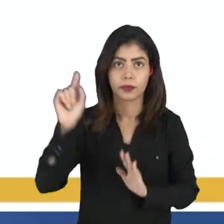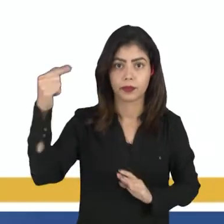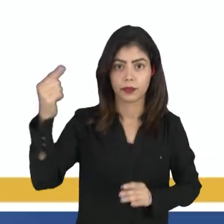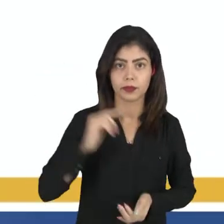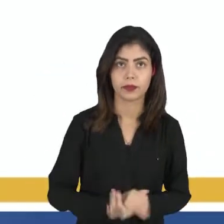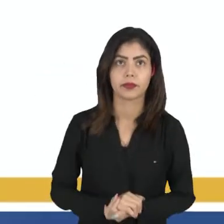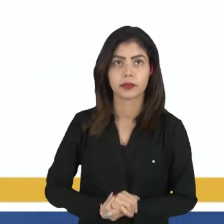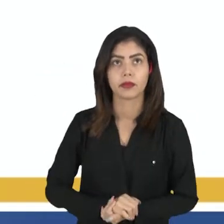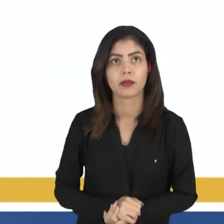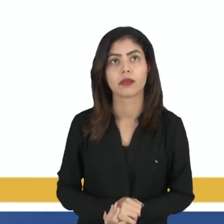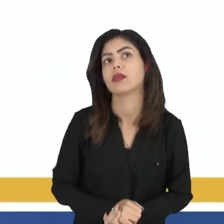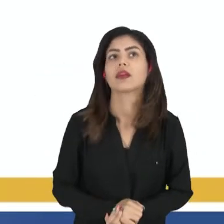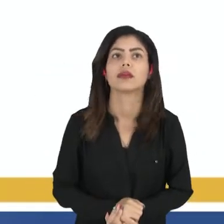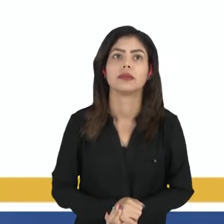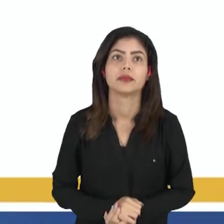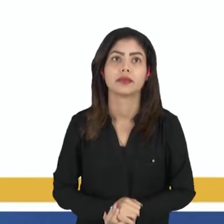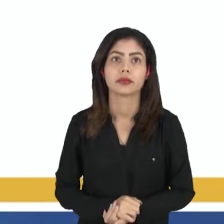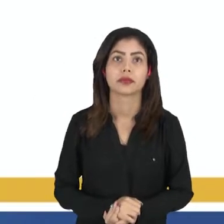lá.